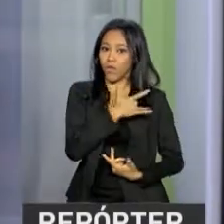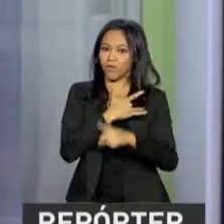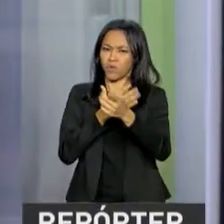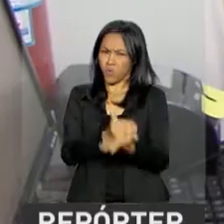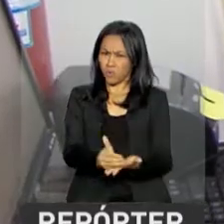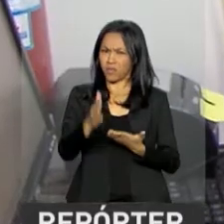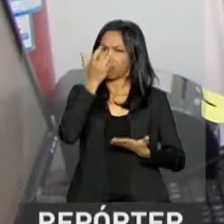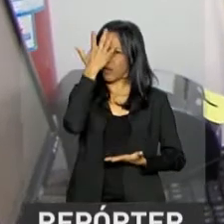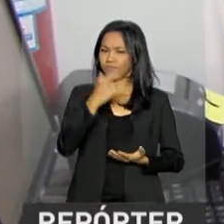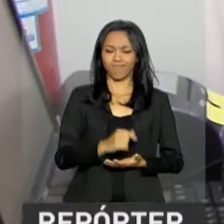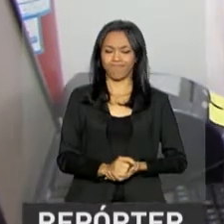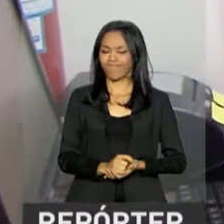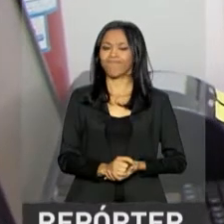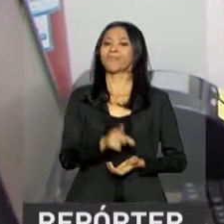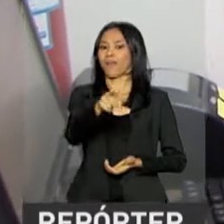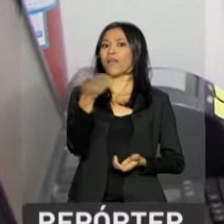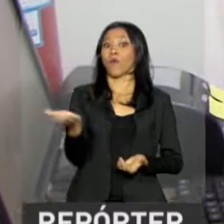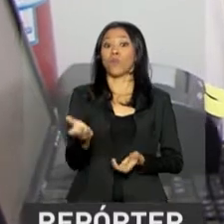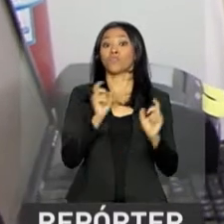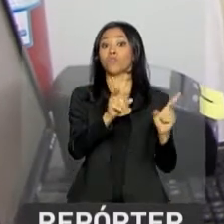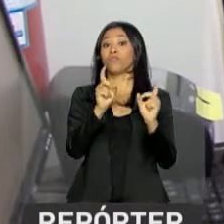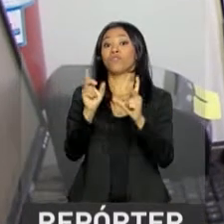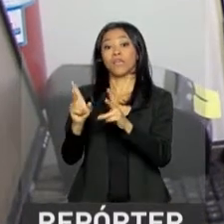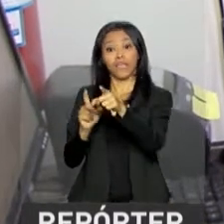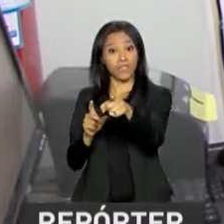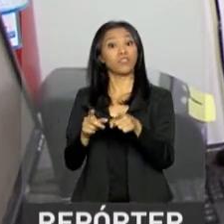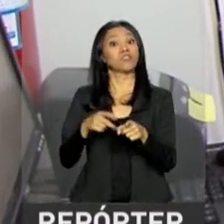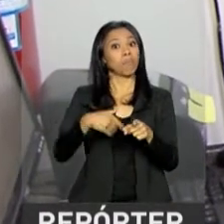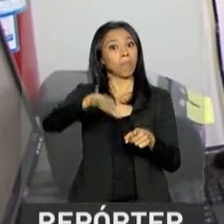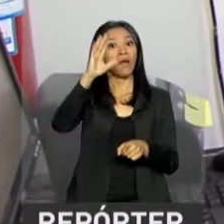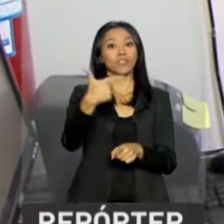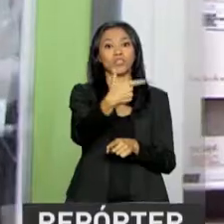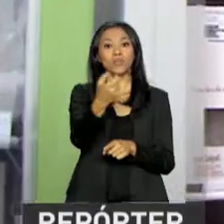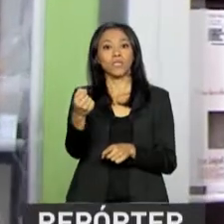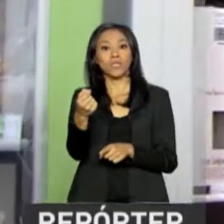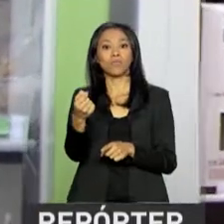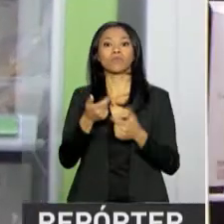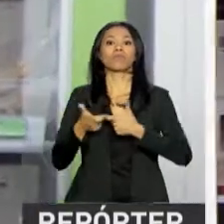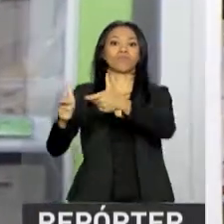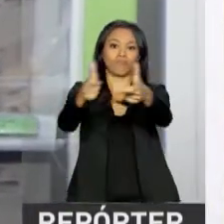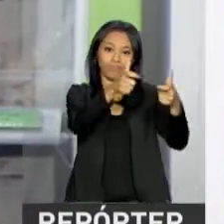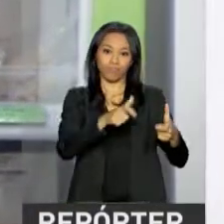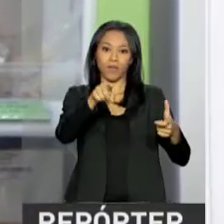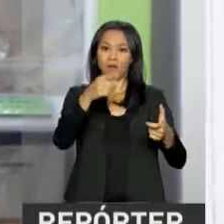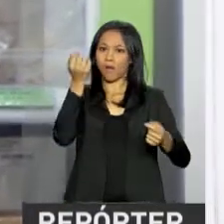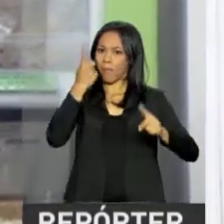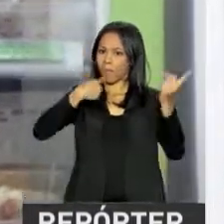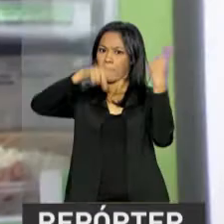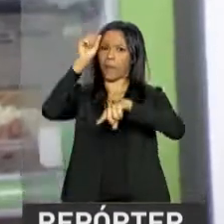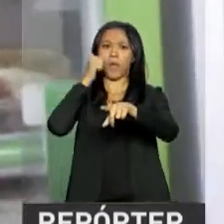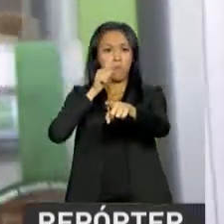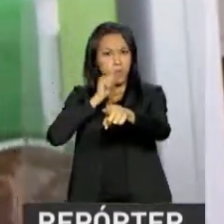foi fácil mas hoje à jordânia vende no varejo e no atacado para mais de 200 pontos o sucesso rendeu a premiação de